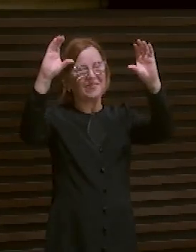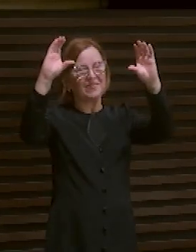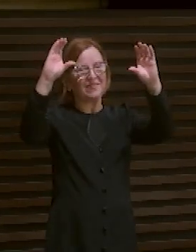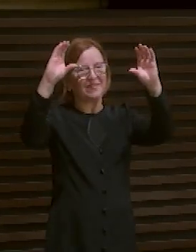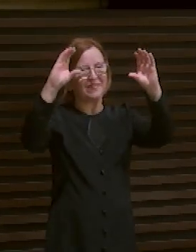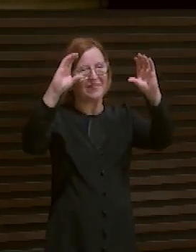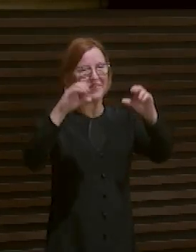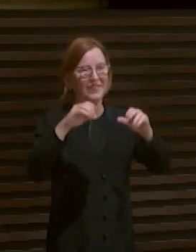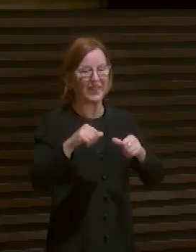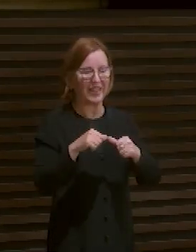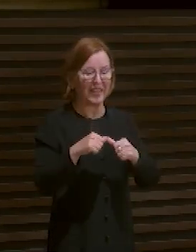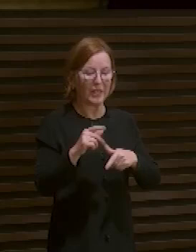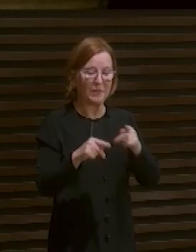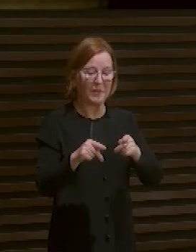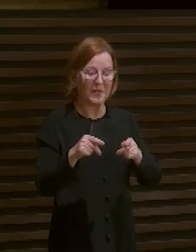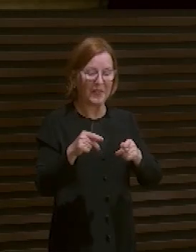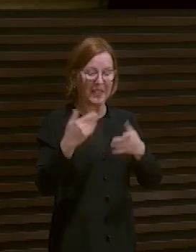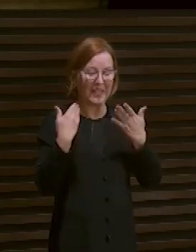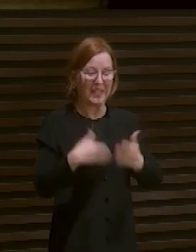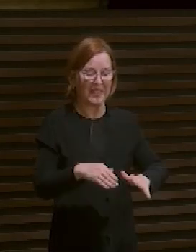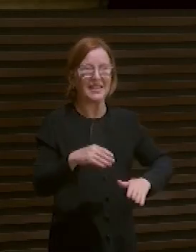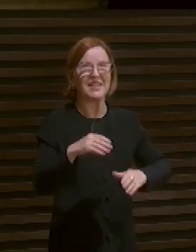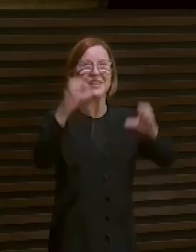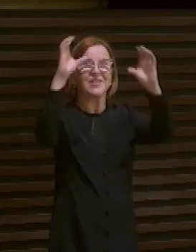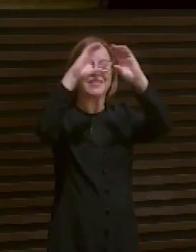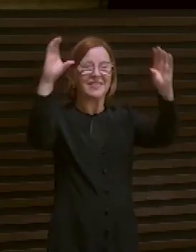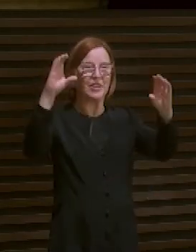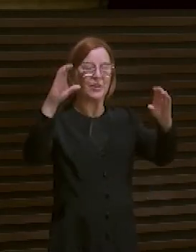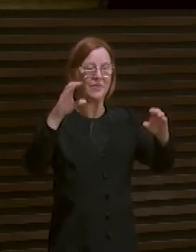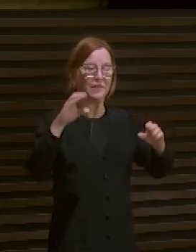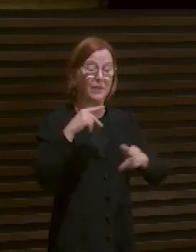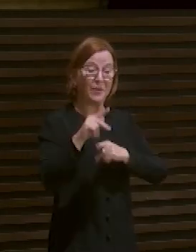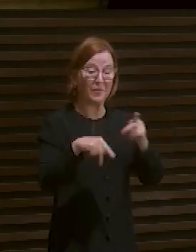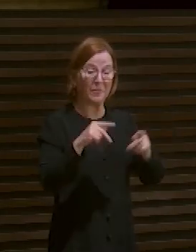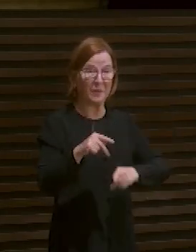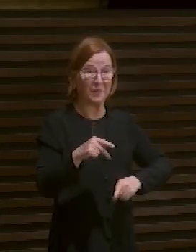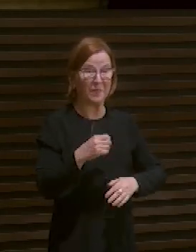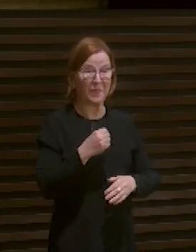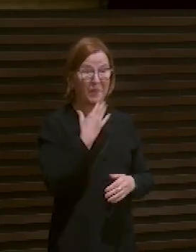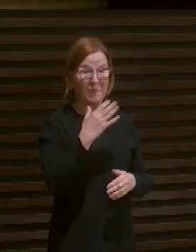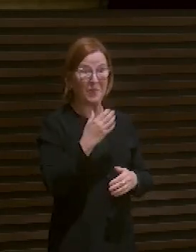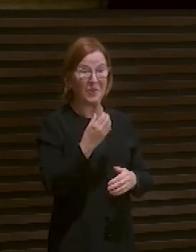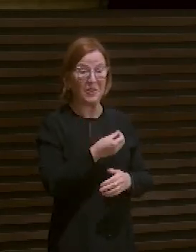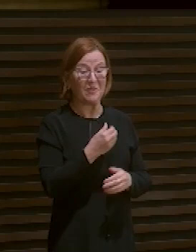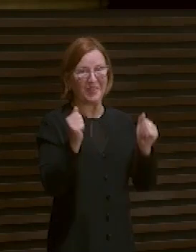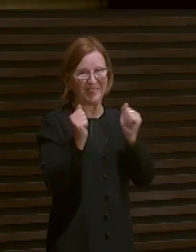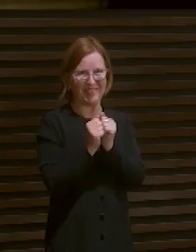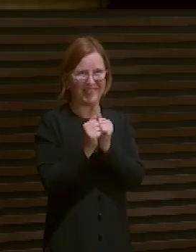Esses que nasceram do alto. É uma raça boa de se conviver.